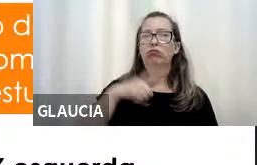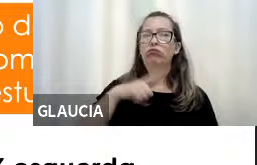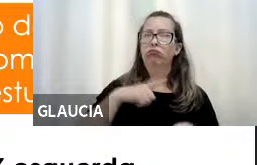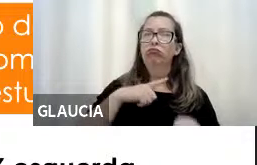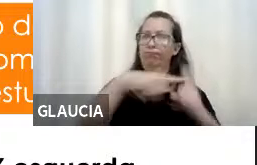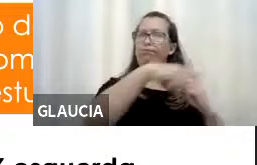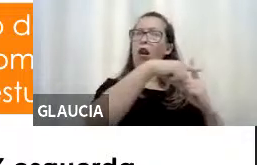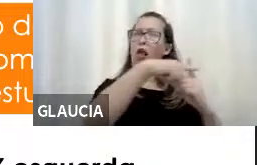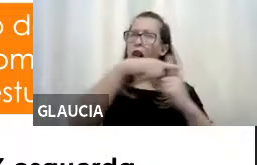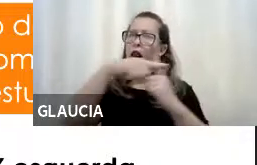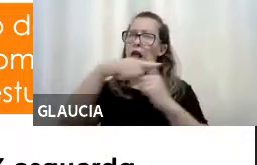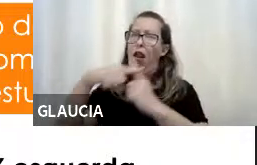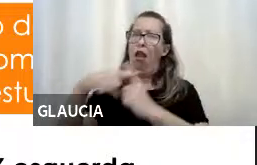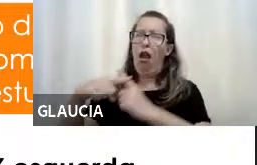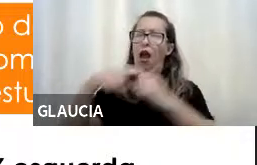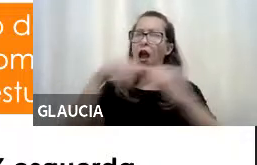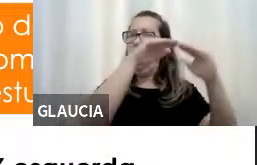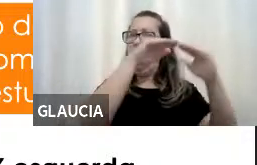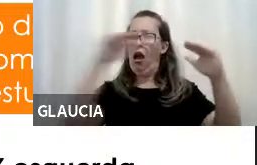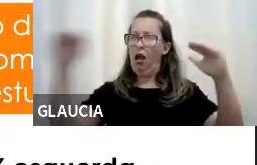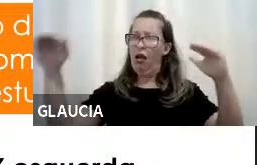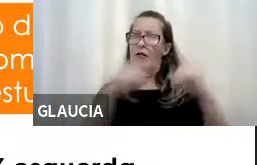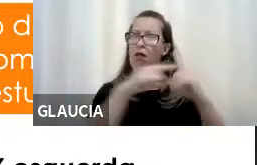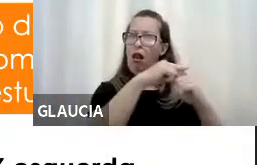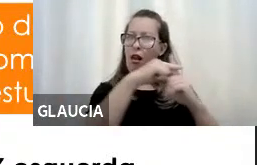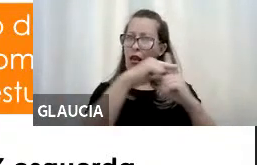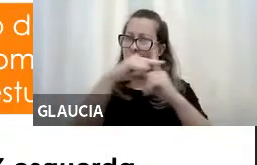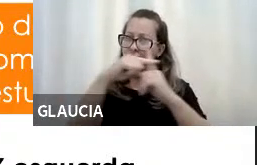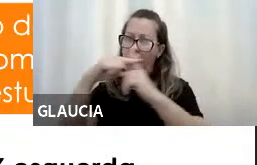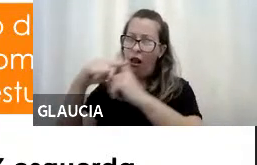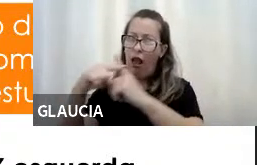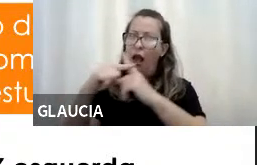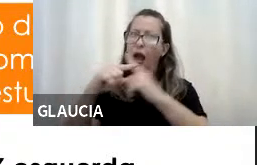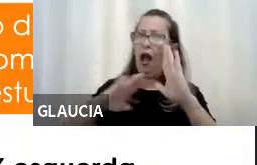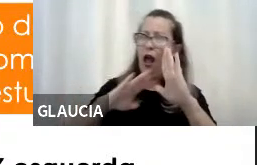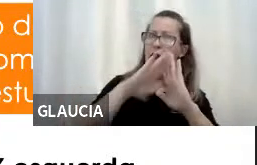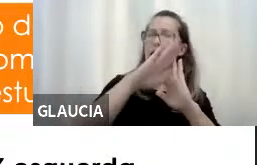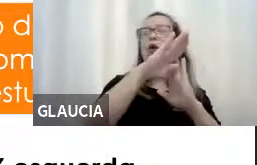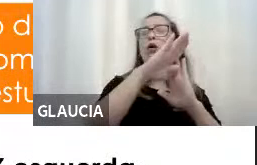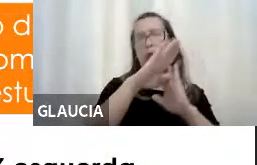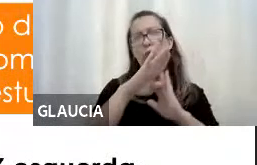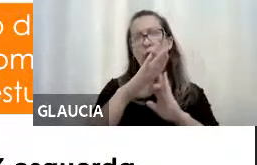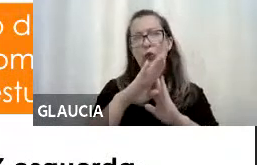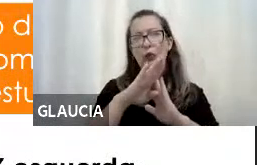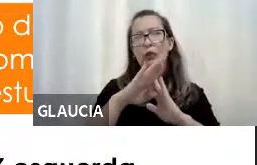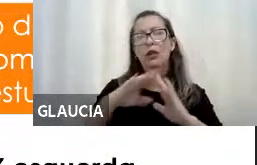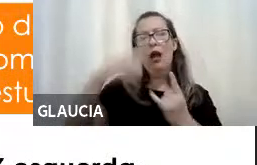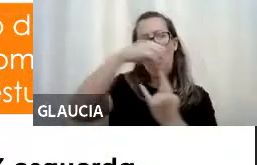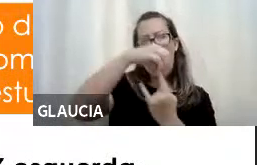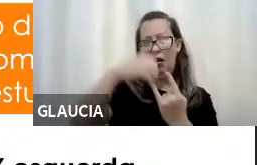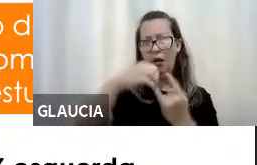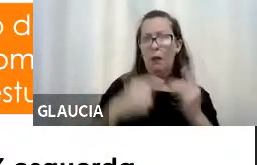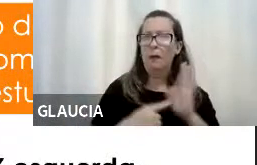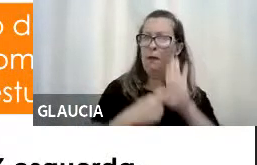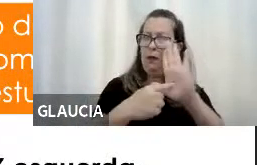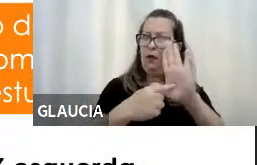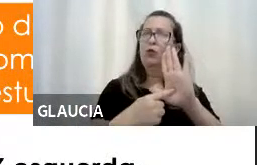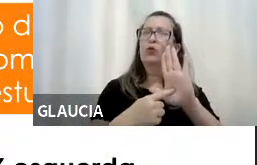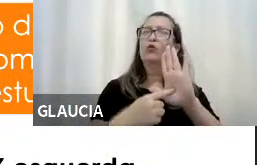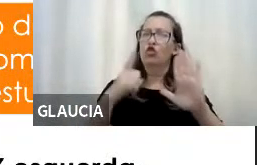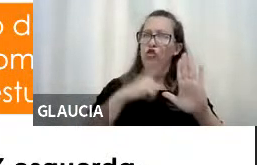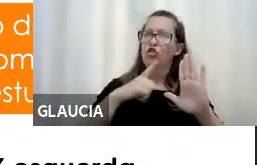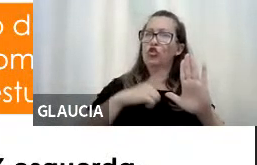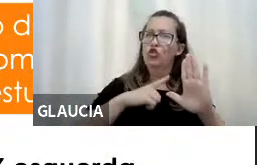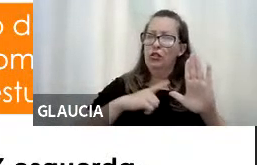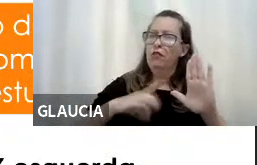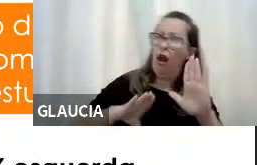positividade muito alto, né? Da imagem da Fiocruz, uma positividade excepcionalmente alta. Segundo